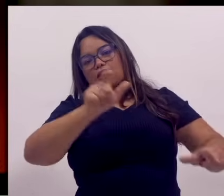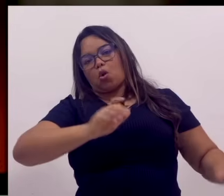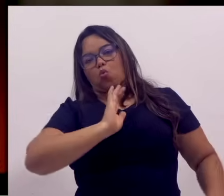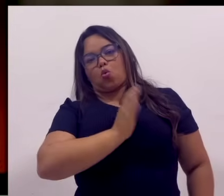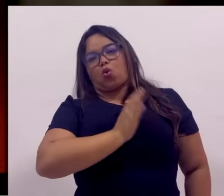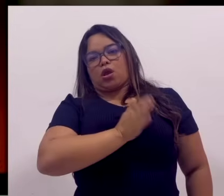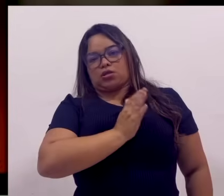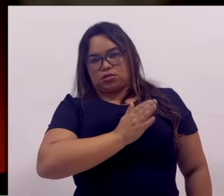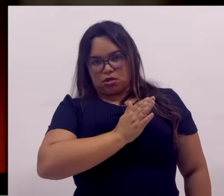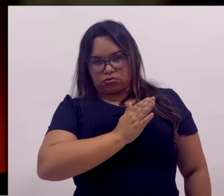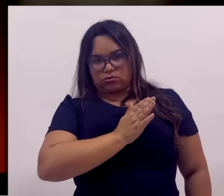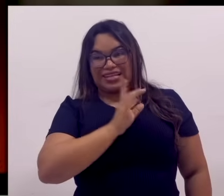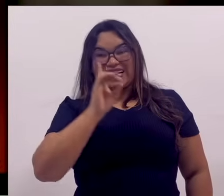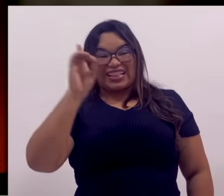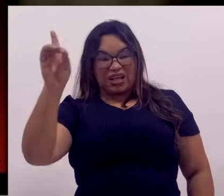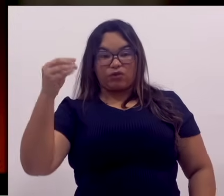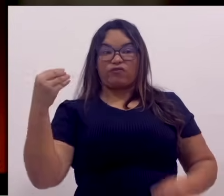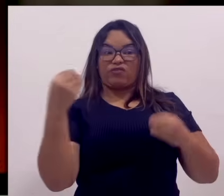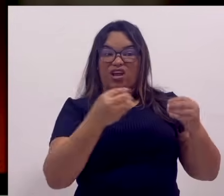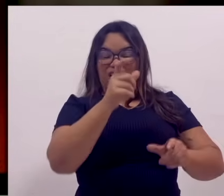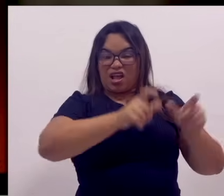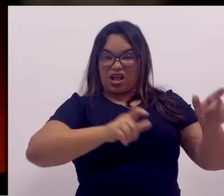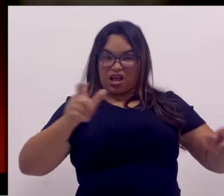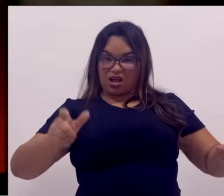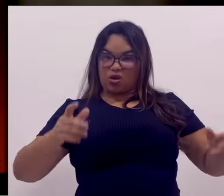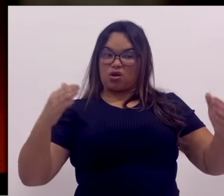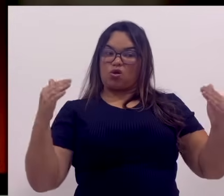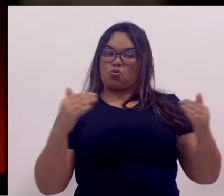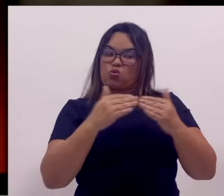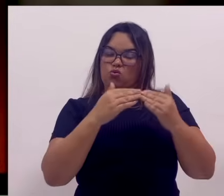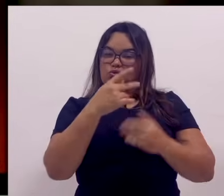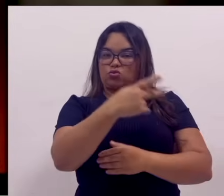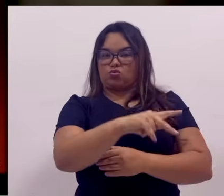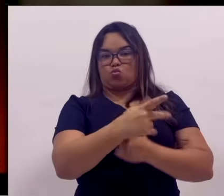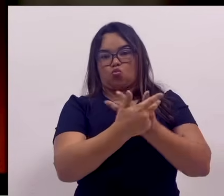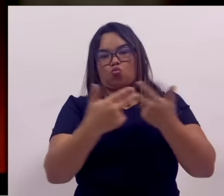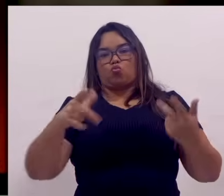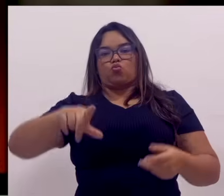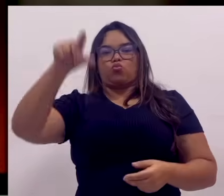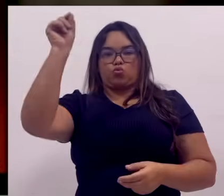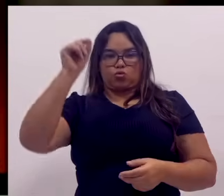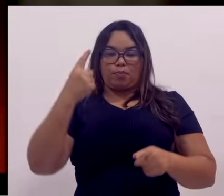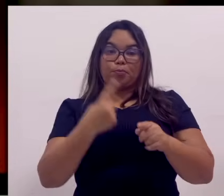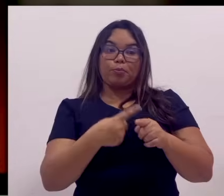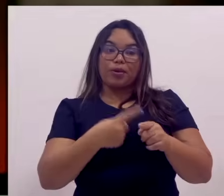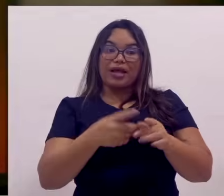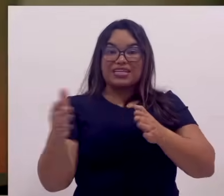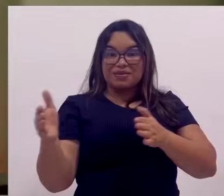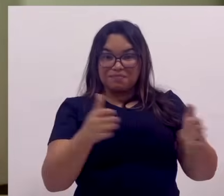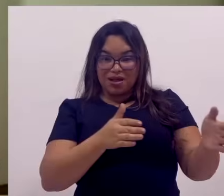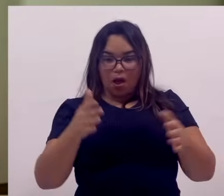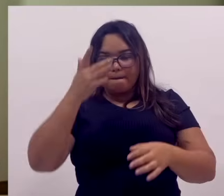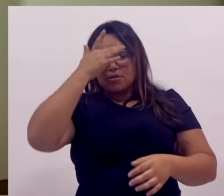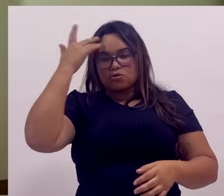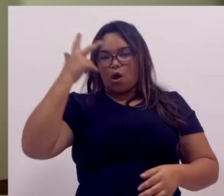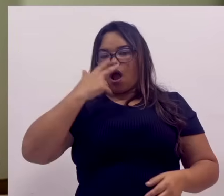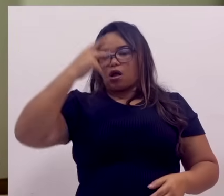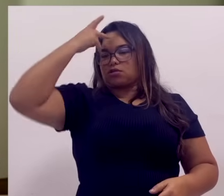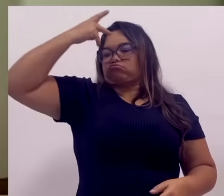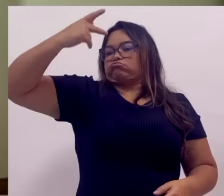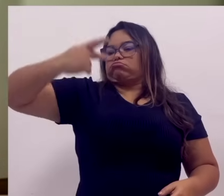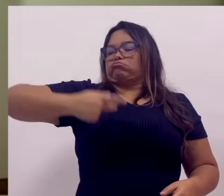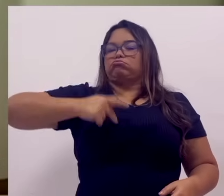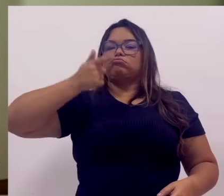E darei a cada um de acordo com as suas obras. Portanto, se o seu critério são as obras, eu vou julgar você de acordo